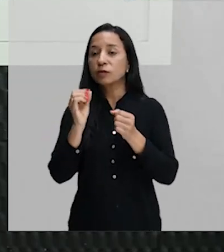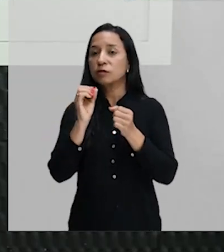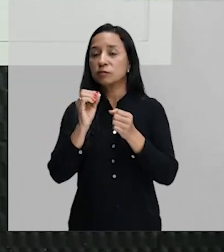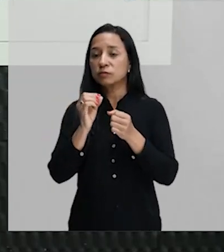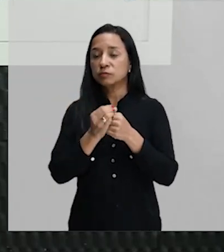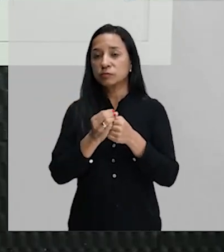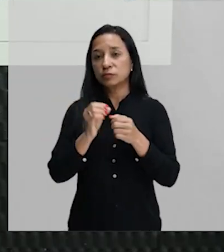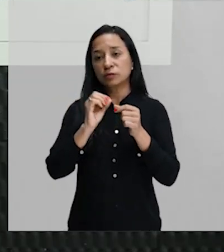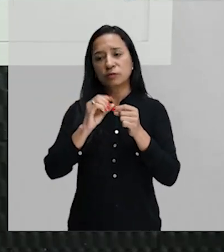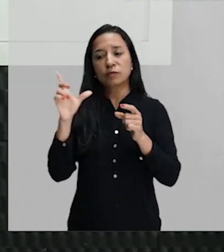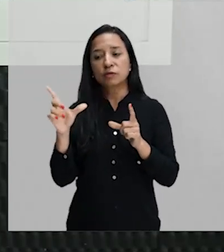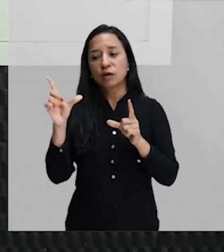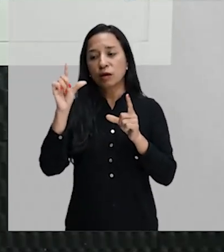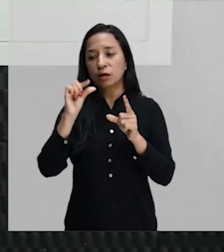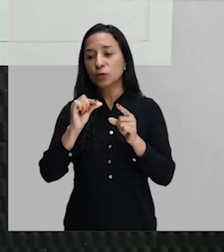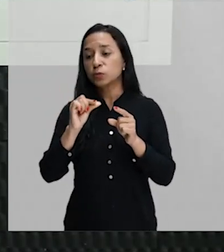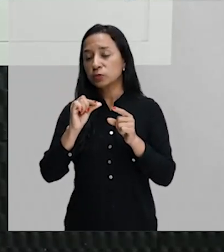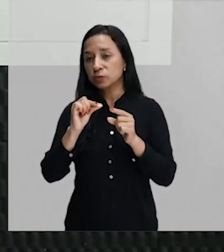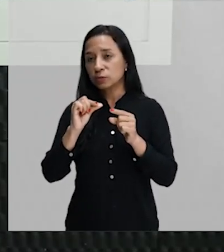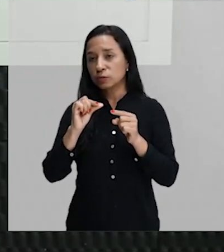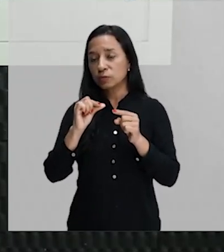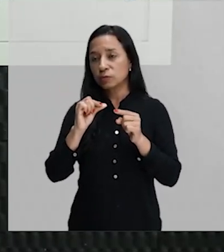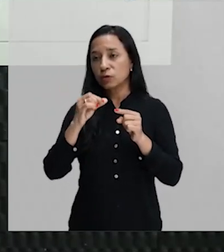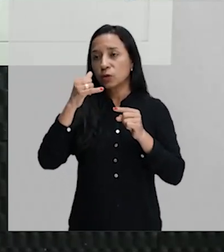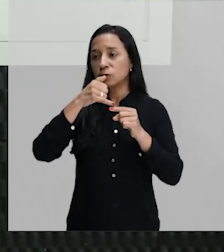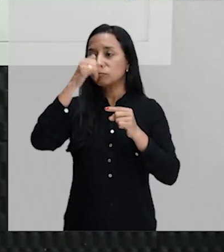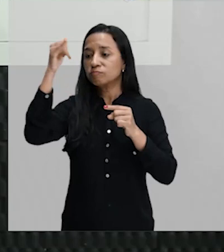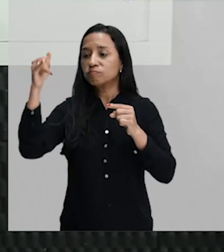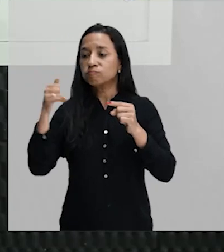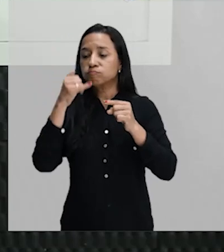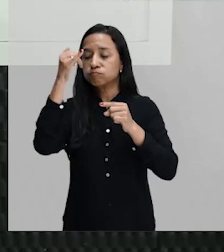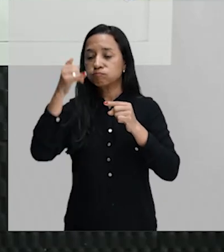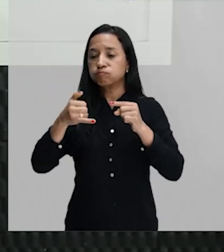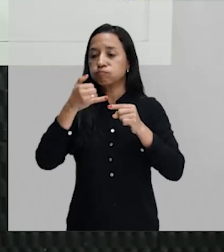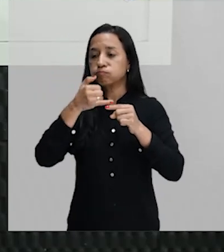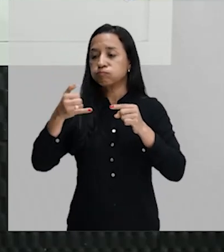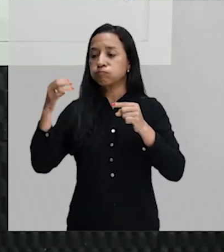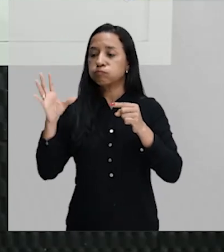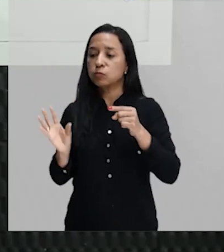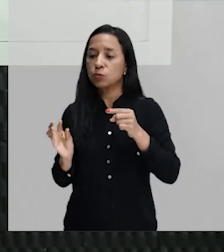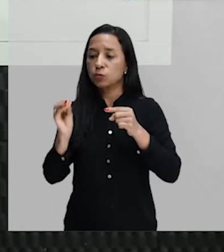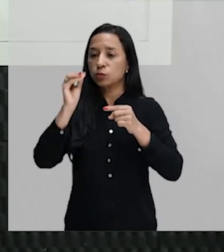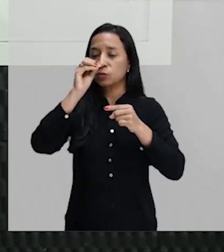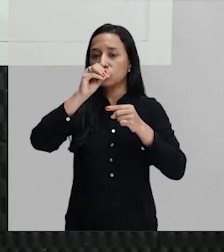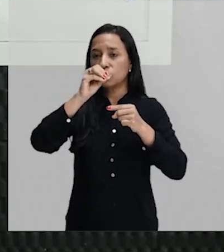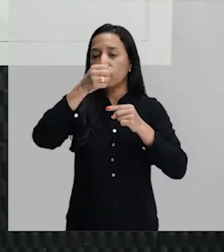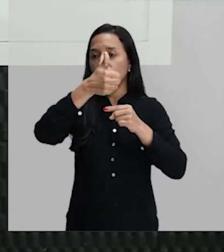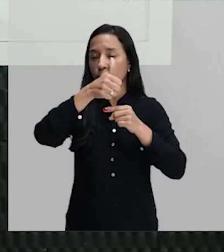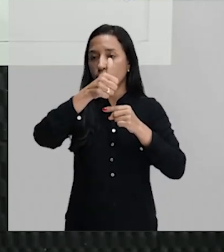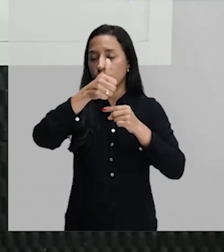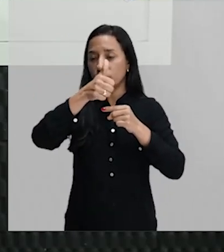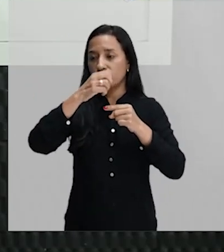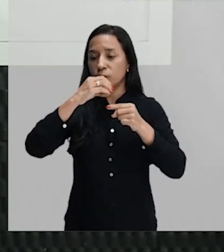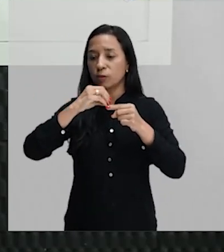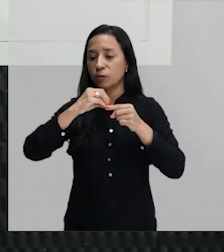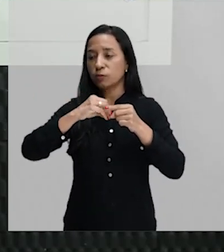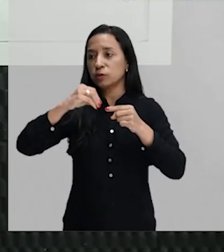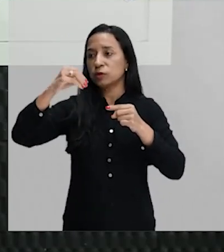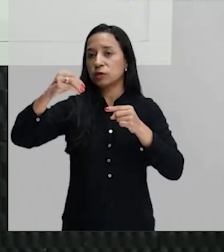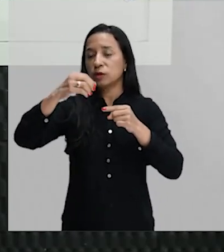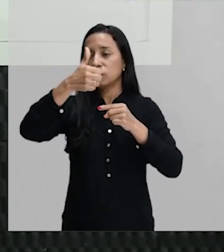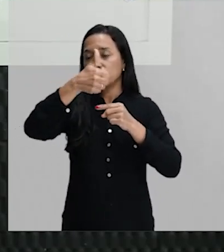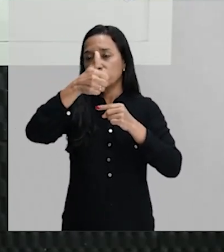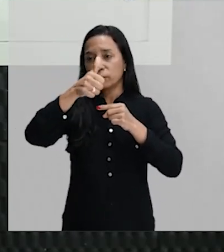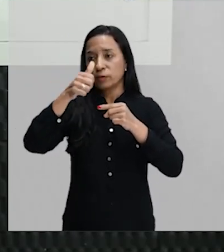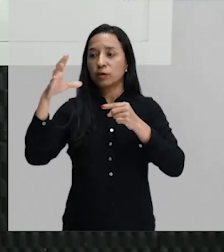a redução, que eu trago os arcos que estão do segundo para o primeiro, do terceiro para o primeiro